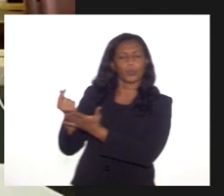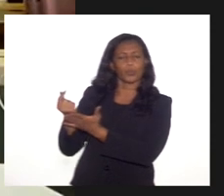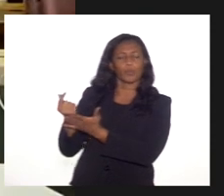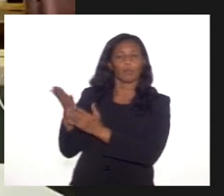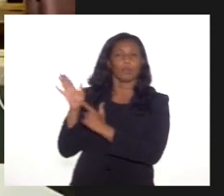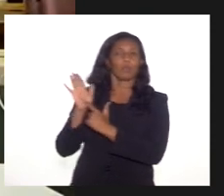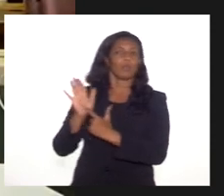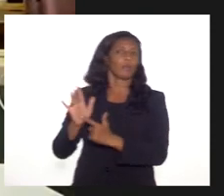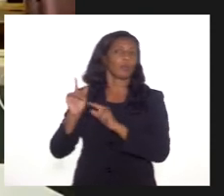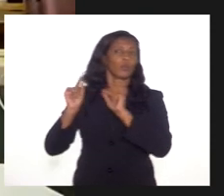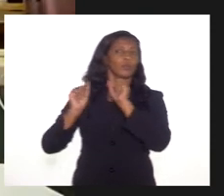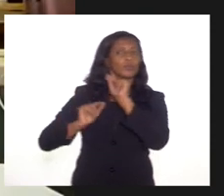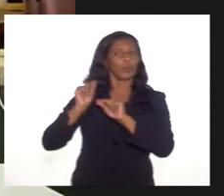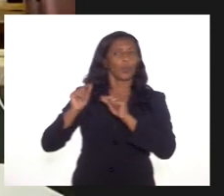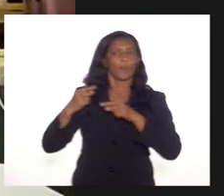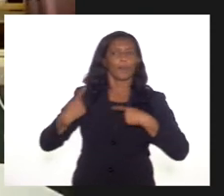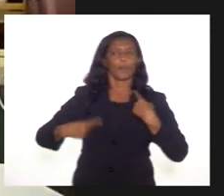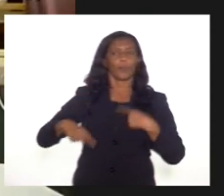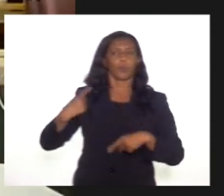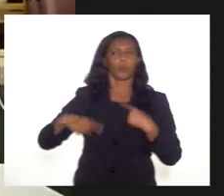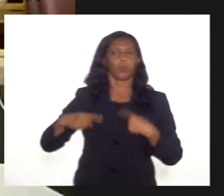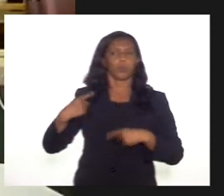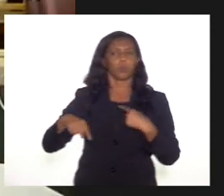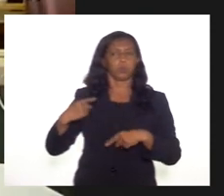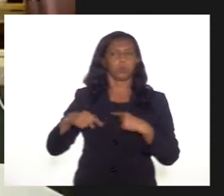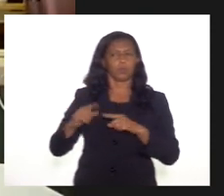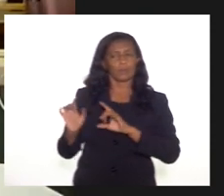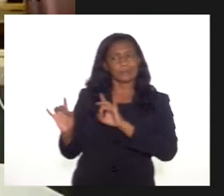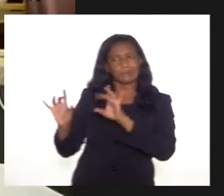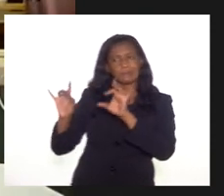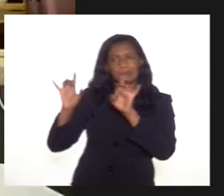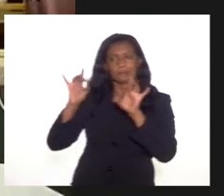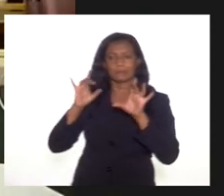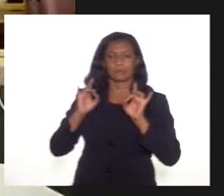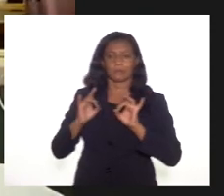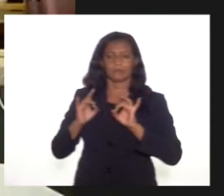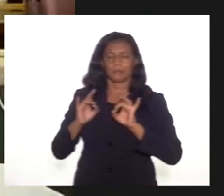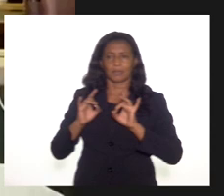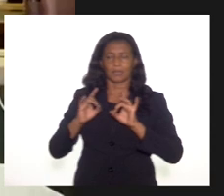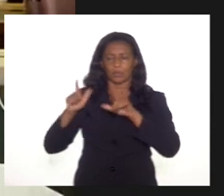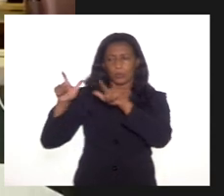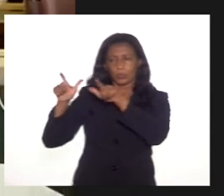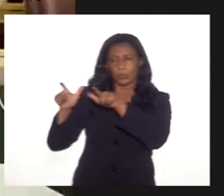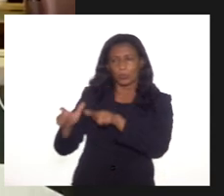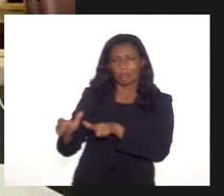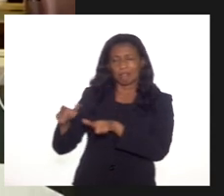demonstra uma política de austeridade, em especial em áreas mais